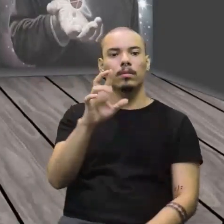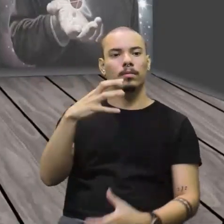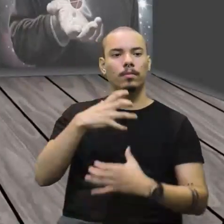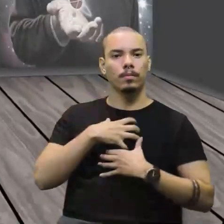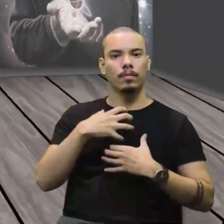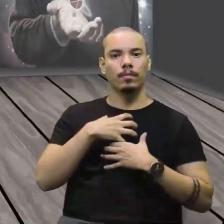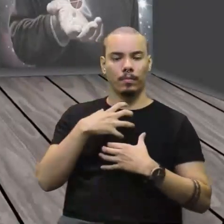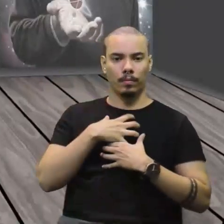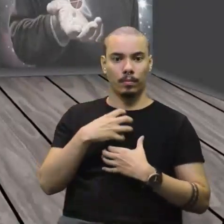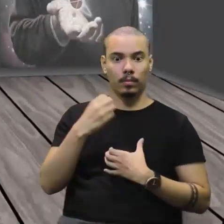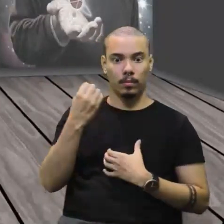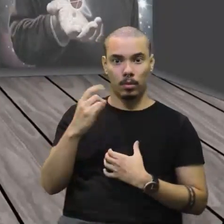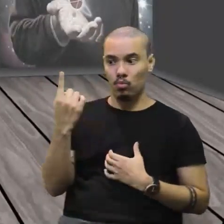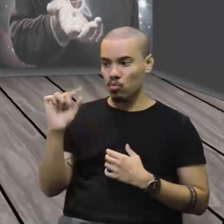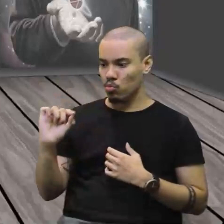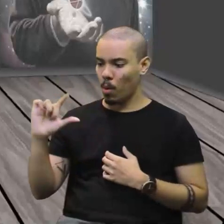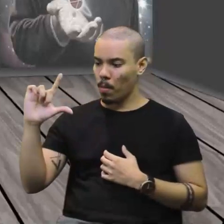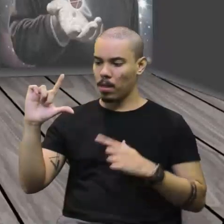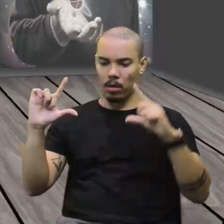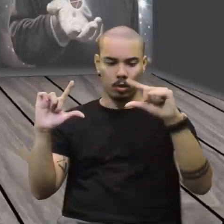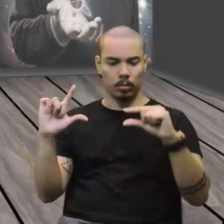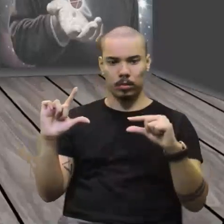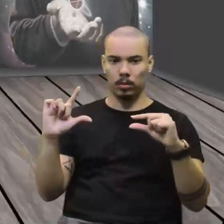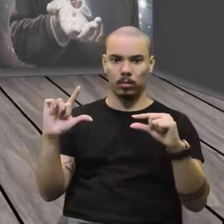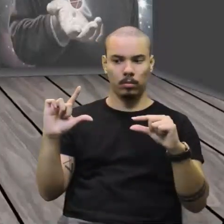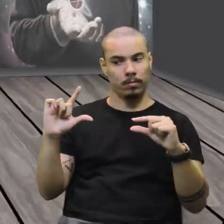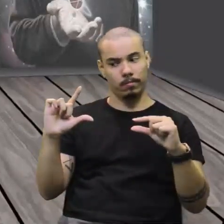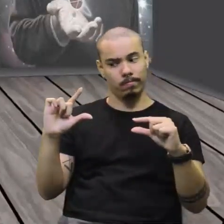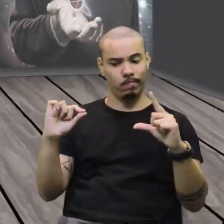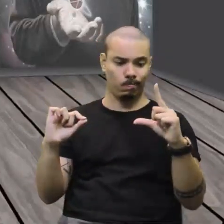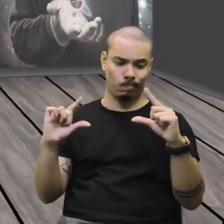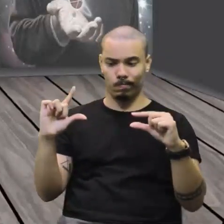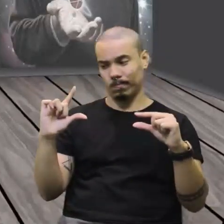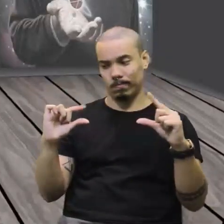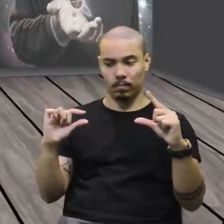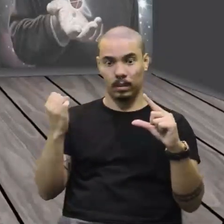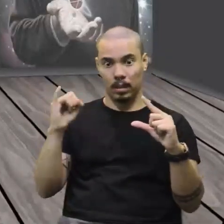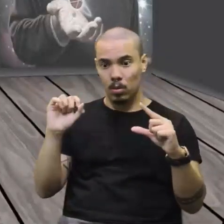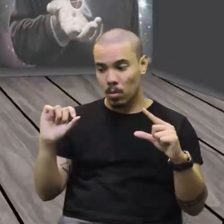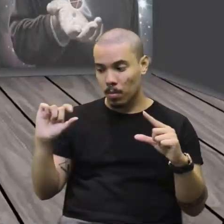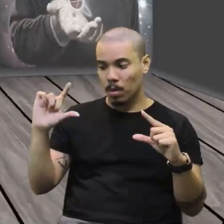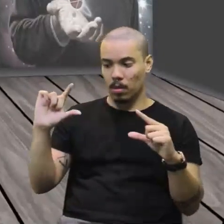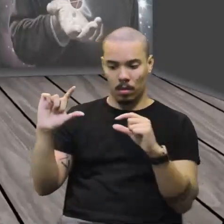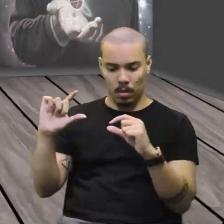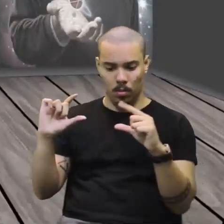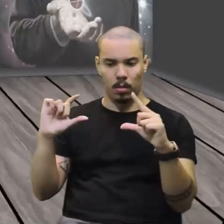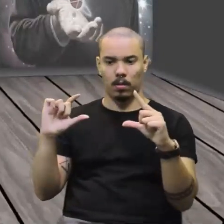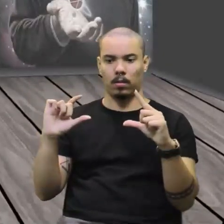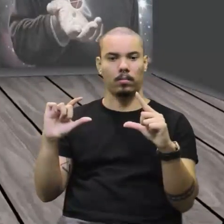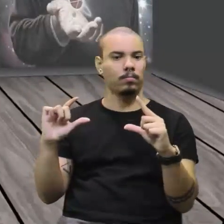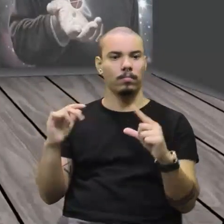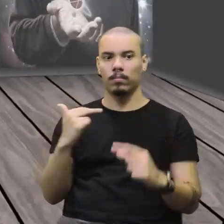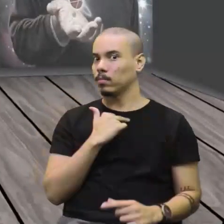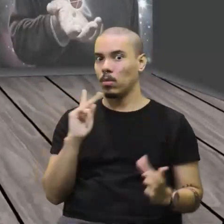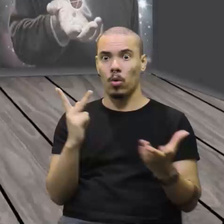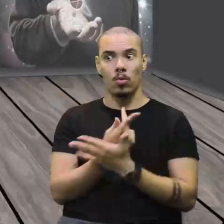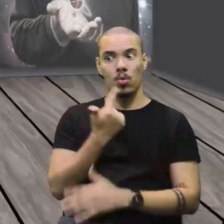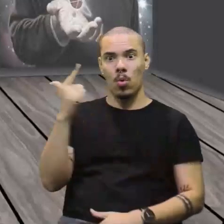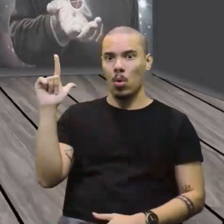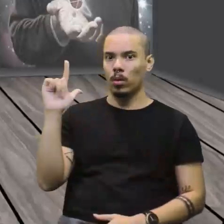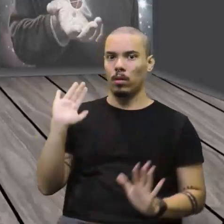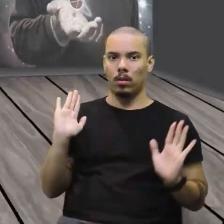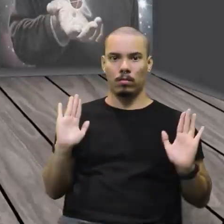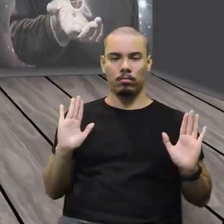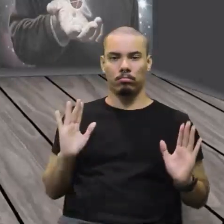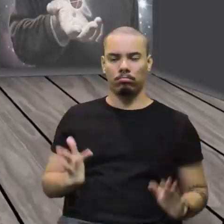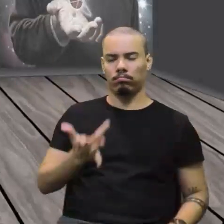uma coisa aumenta, a outra diminui, você já tem noção. Se eu aumentar a energia, eu vou aumentar a massa. Beleza. Não pode acontecer outra coisa.